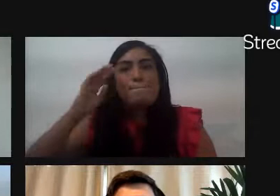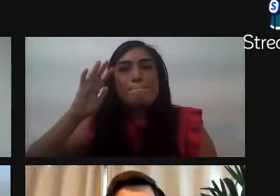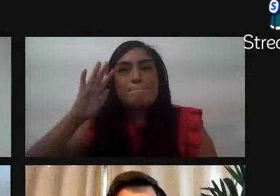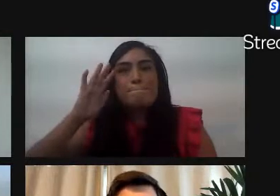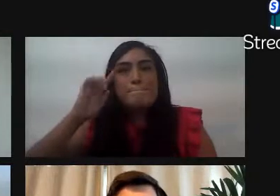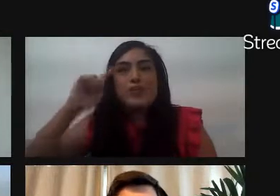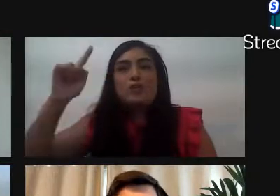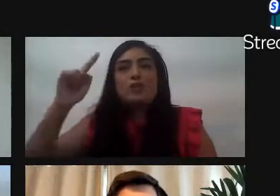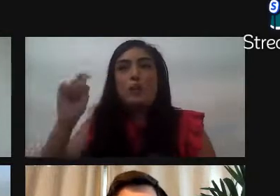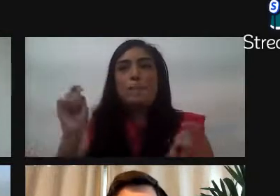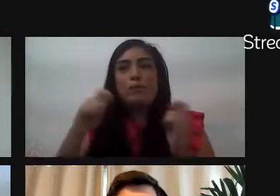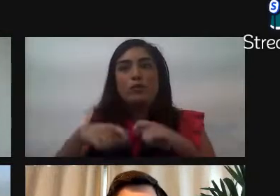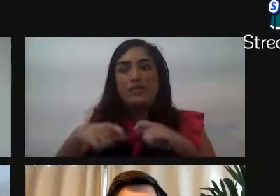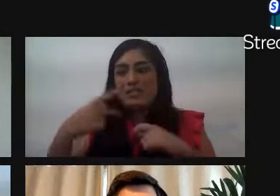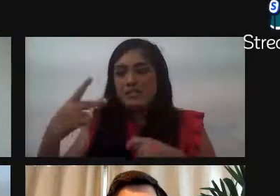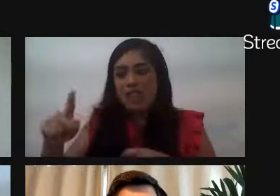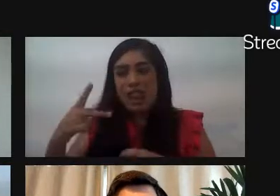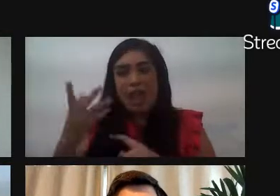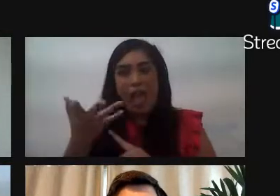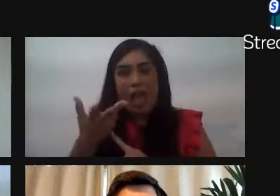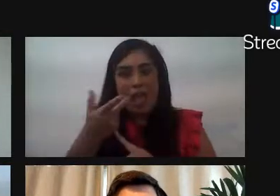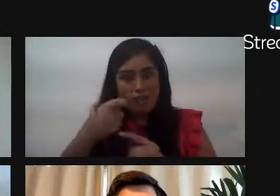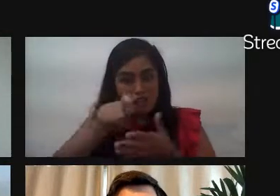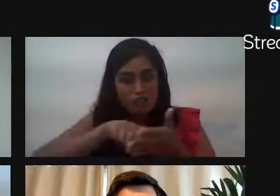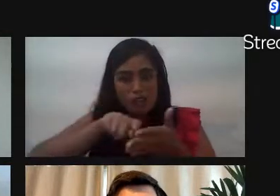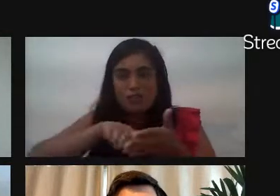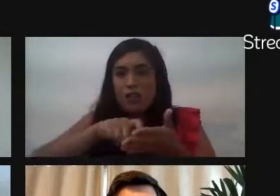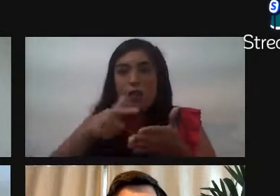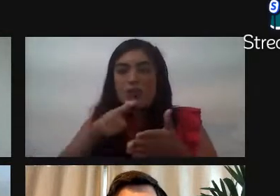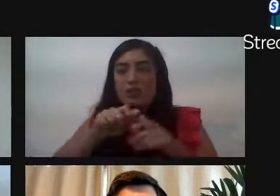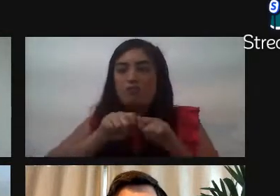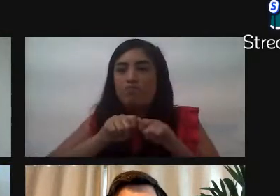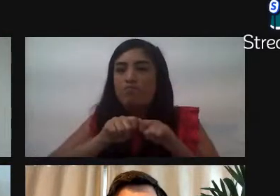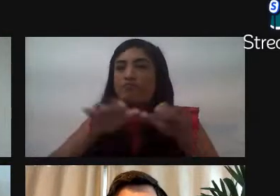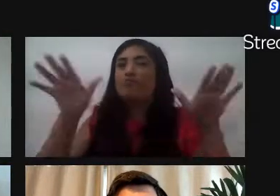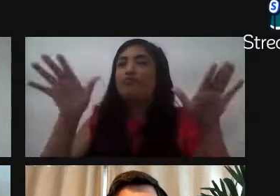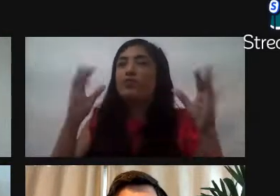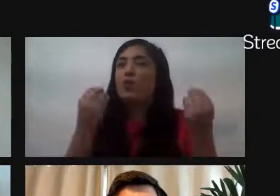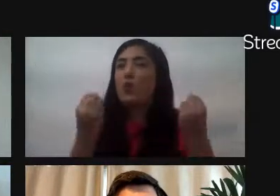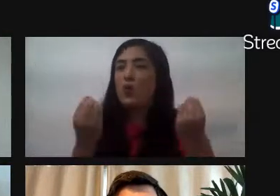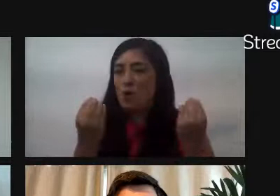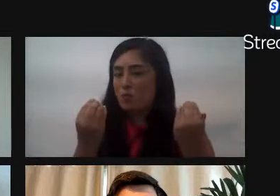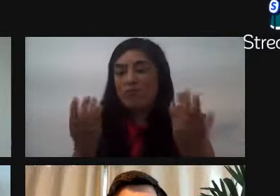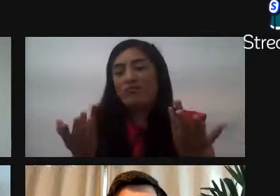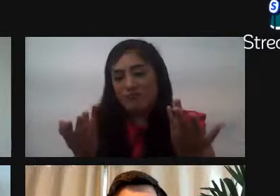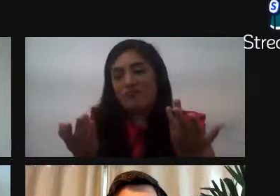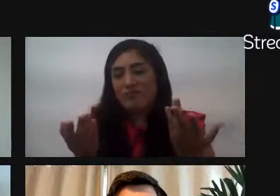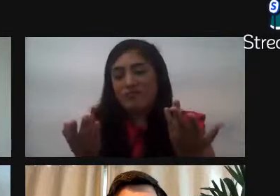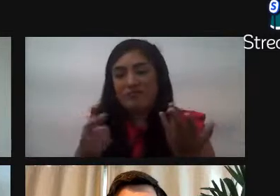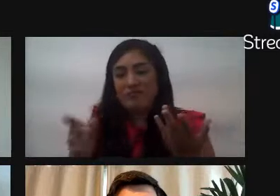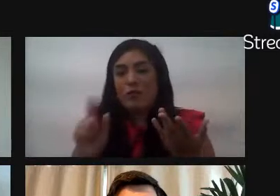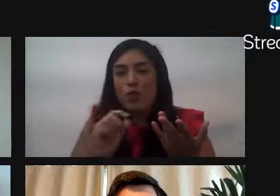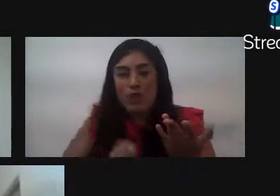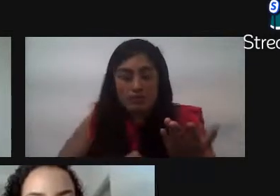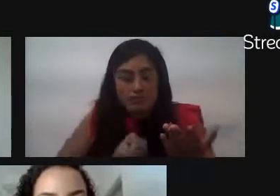essa capacidade de profetizar, de se colocar num lugar em que ele dedicou toda